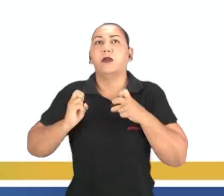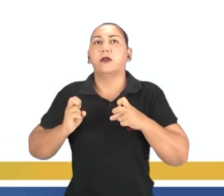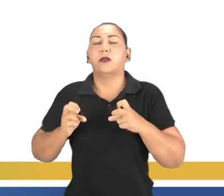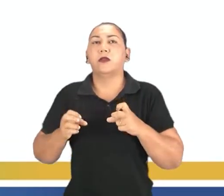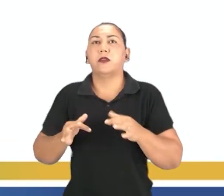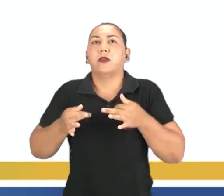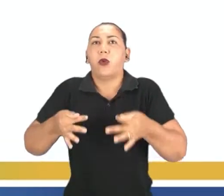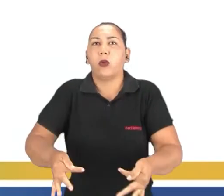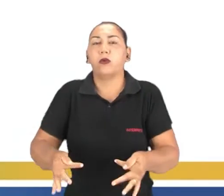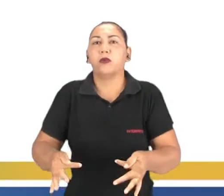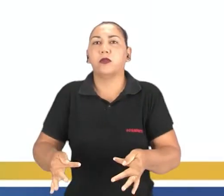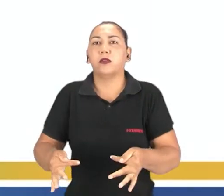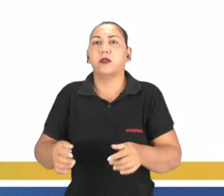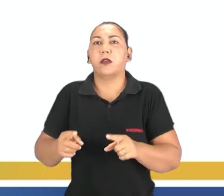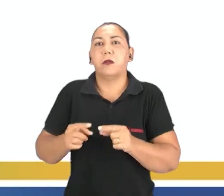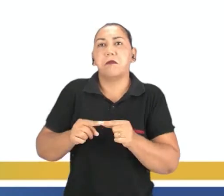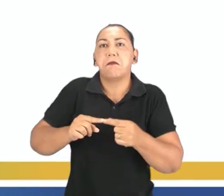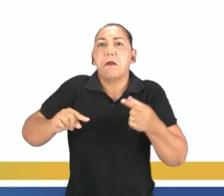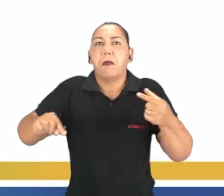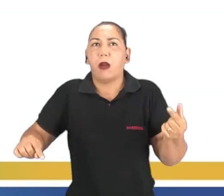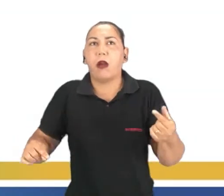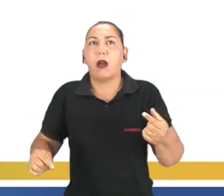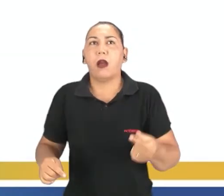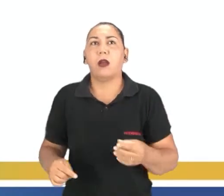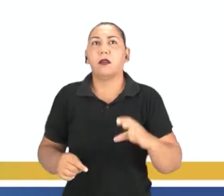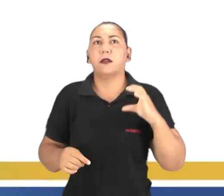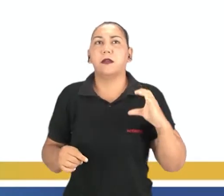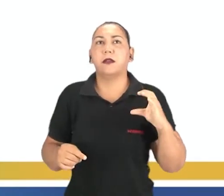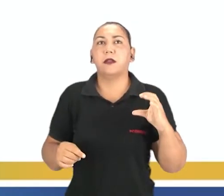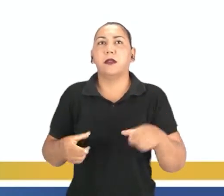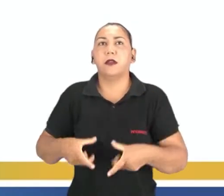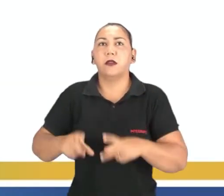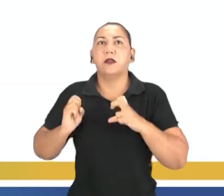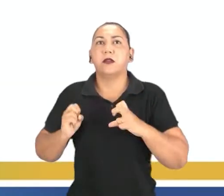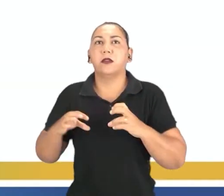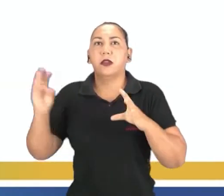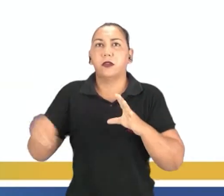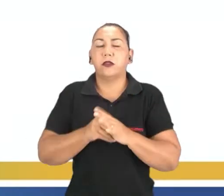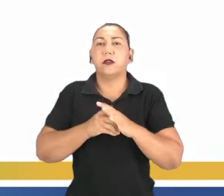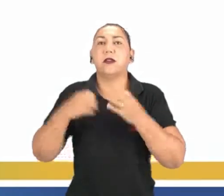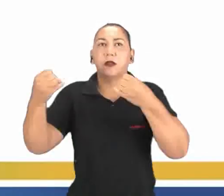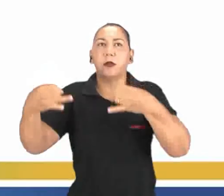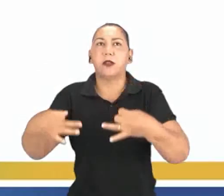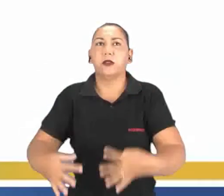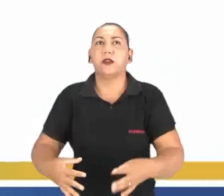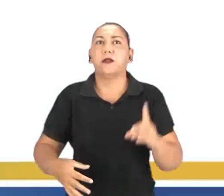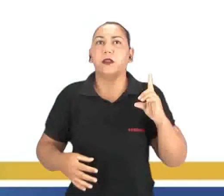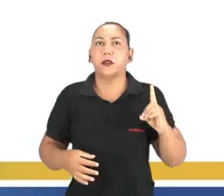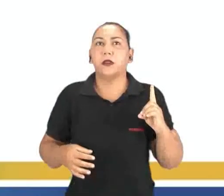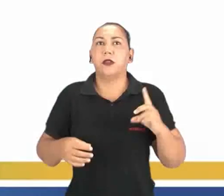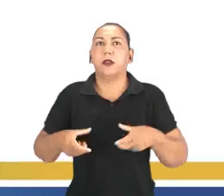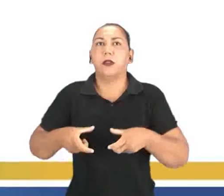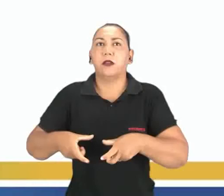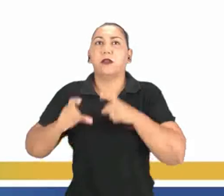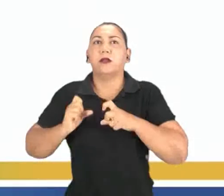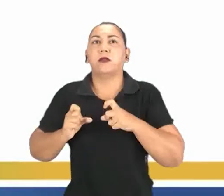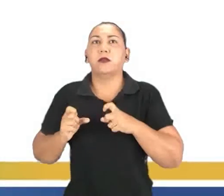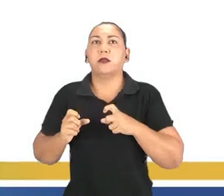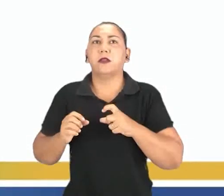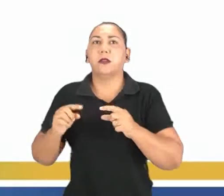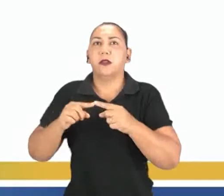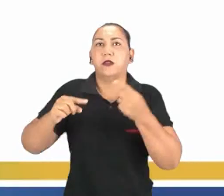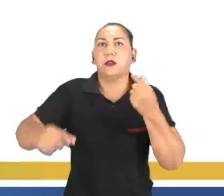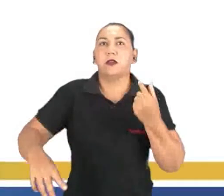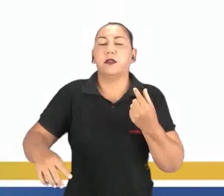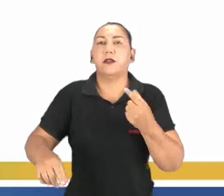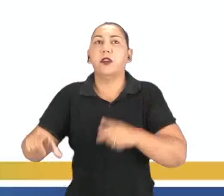conjunções adversativas e alternativas. E na letra E, conjunções concessivas e explicativas. E aí,